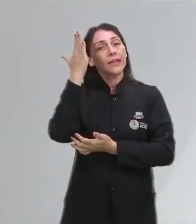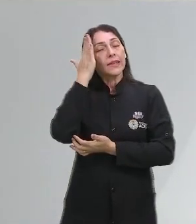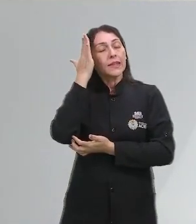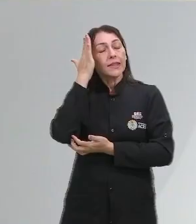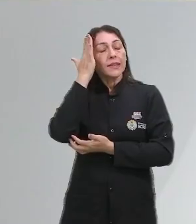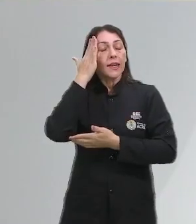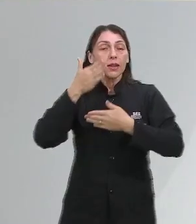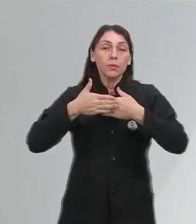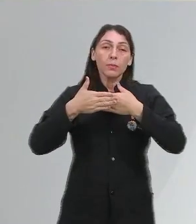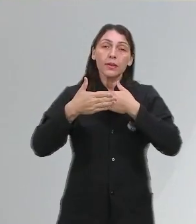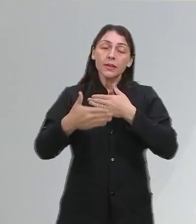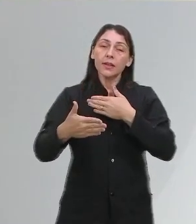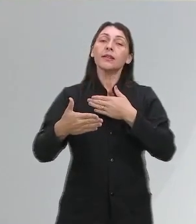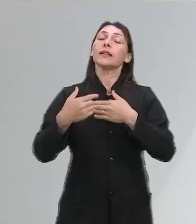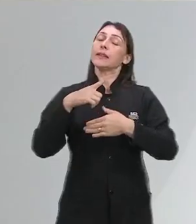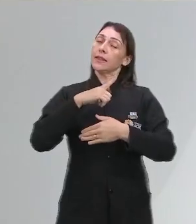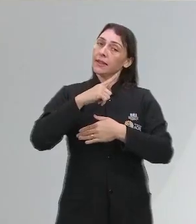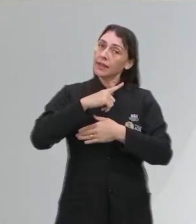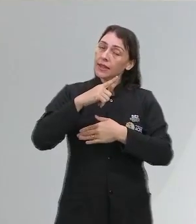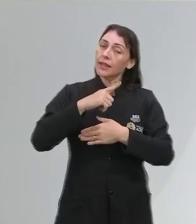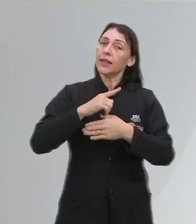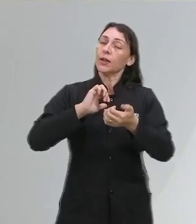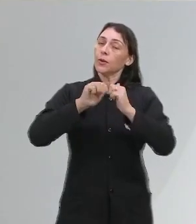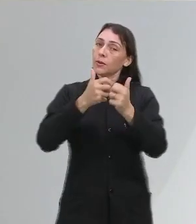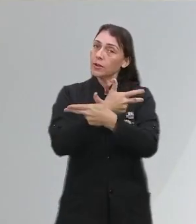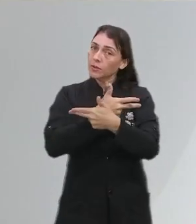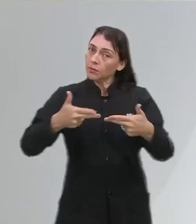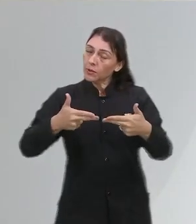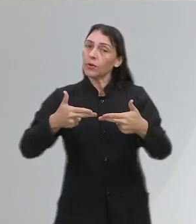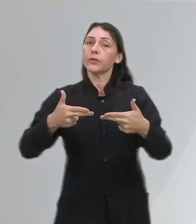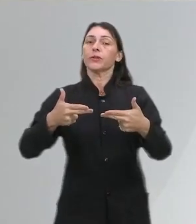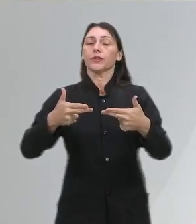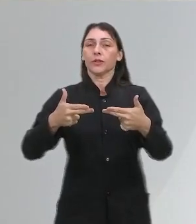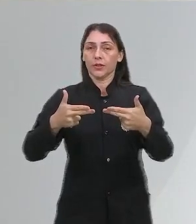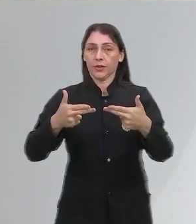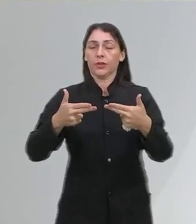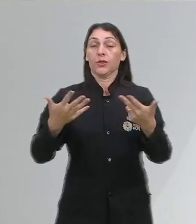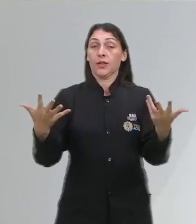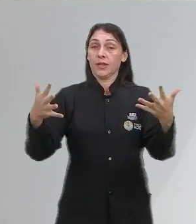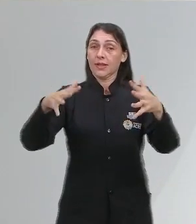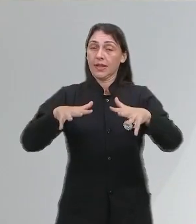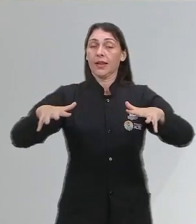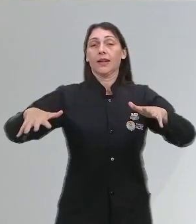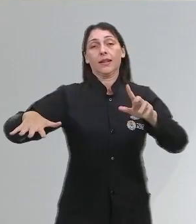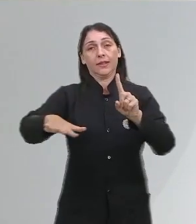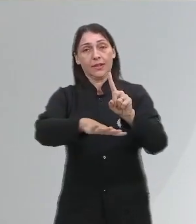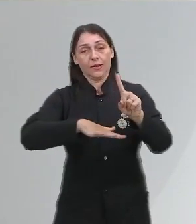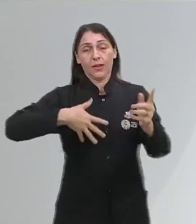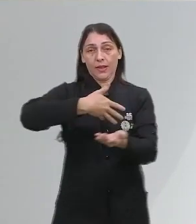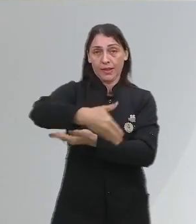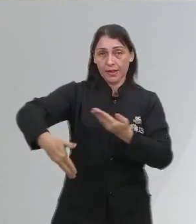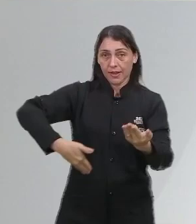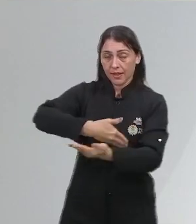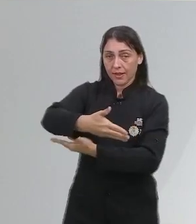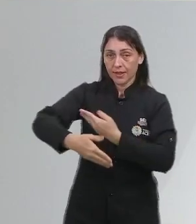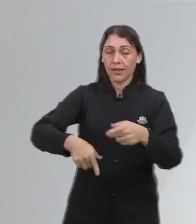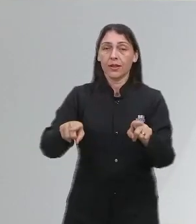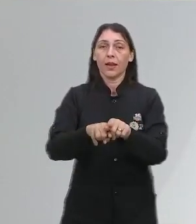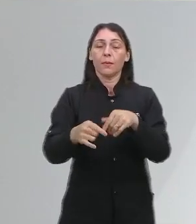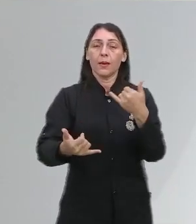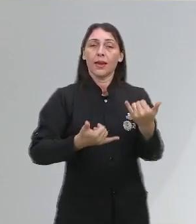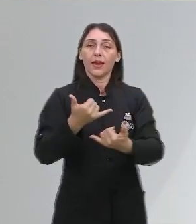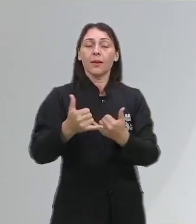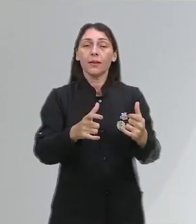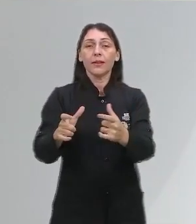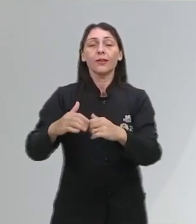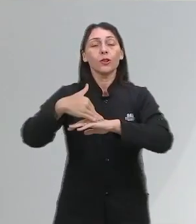partir do direcionamento que a gente tem o esporte como um meio de integração, interação e entretenimento